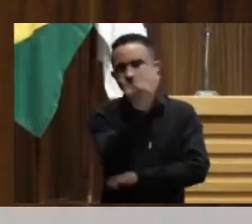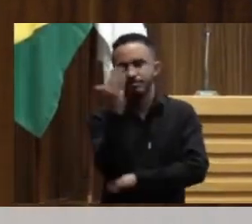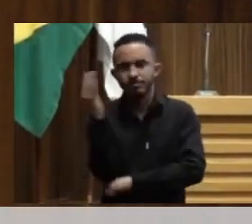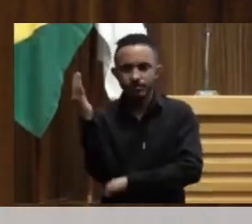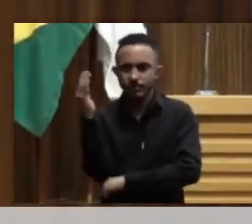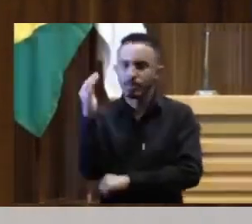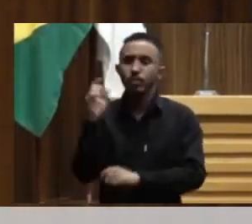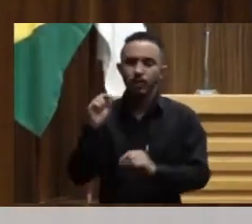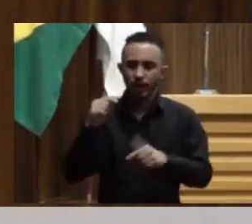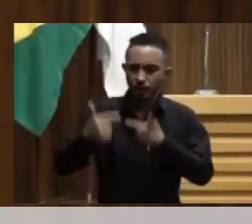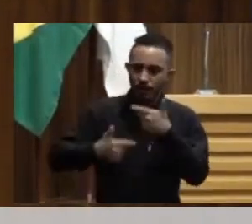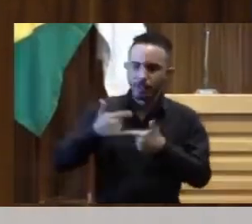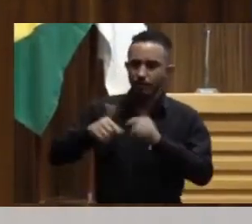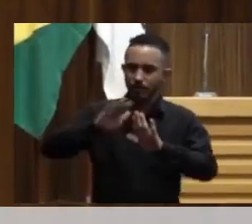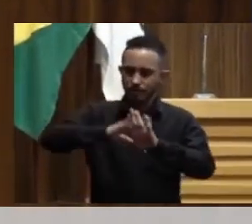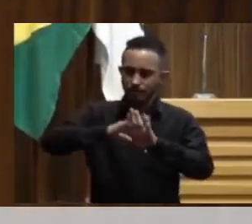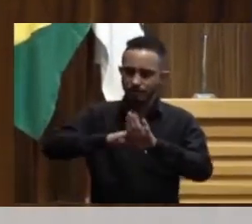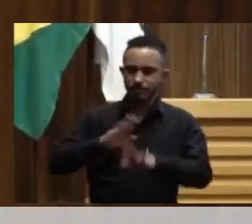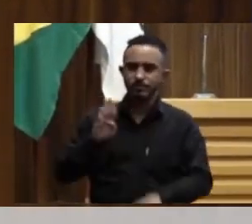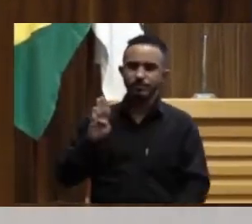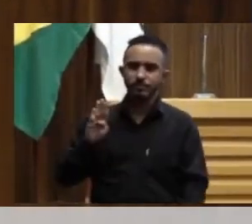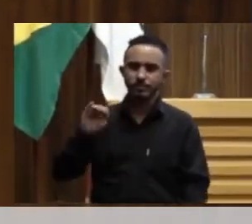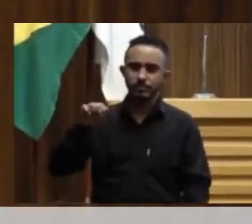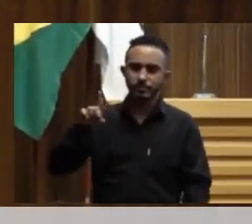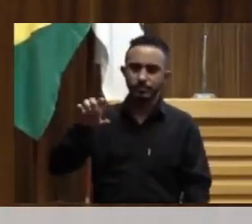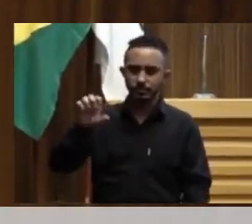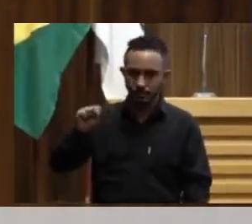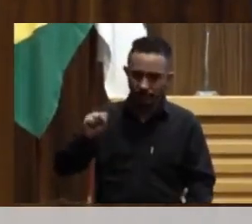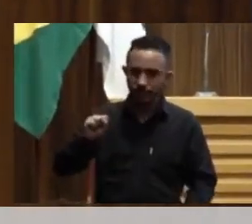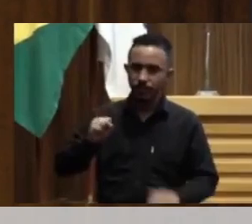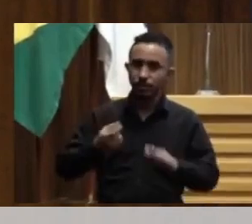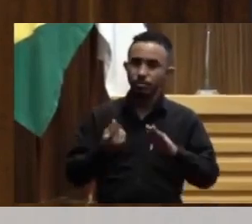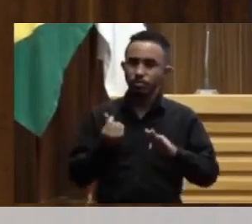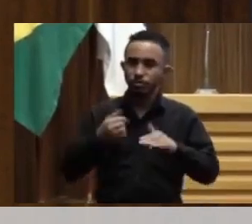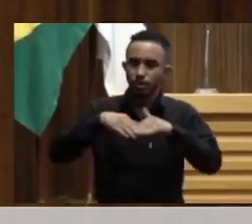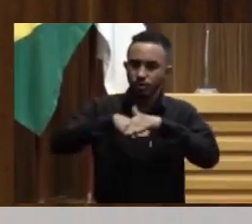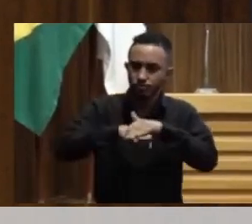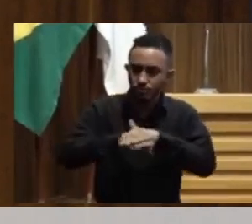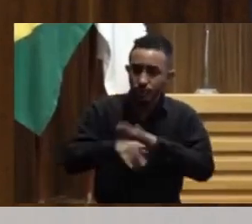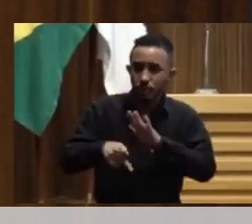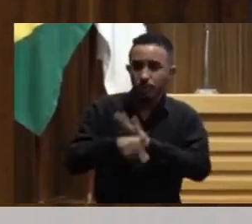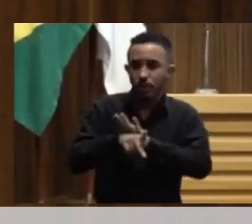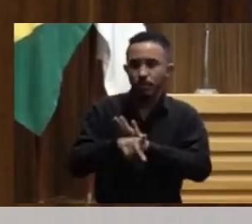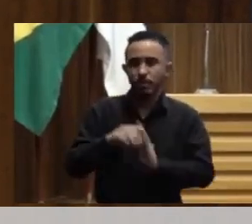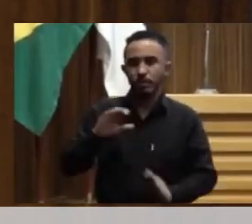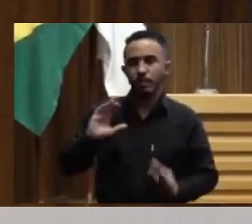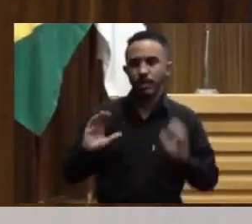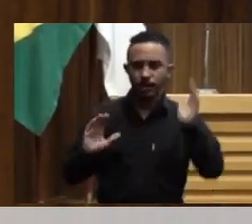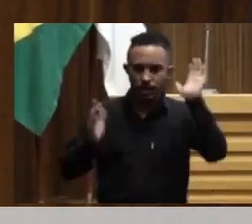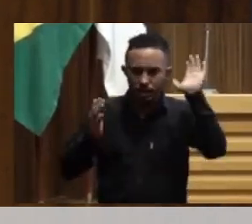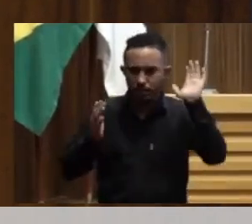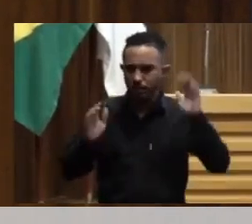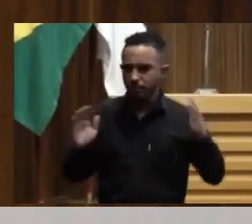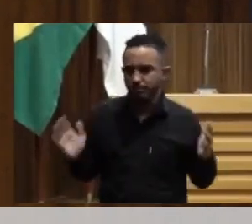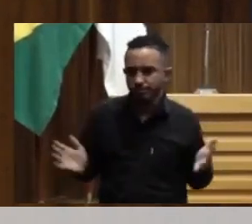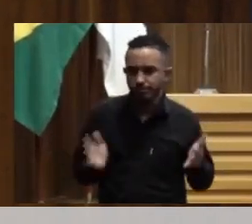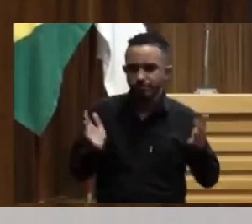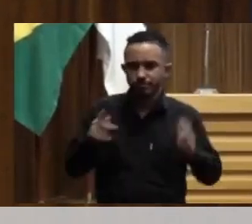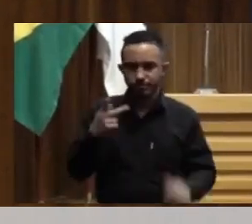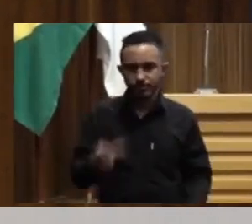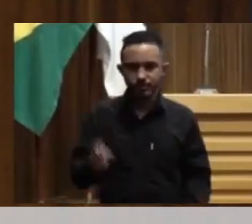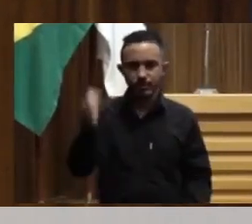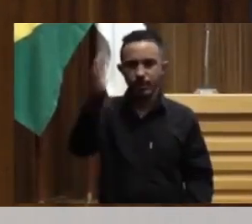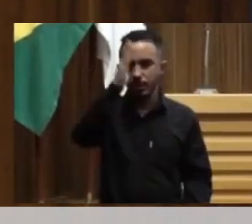do BNDES, aqui com o Fundo do Clima, estimulando, né, o Brasil ser o